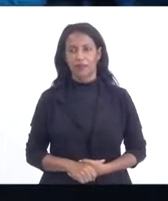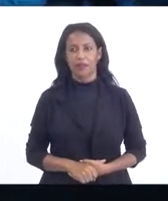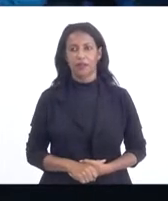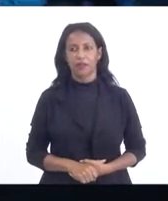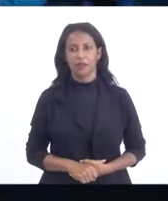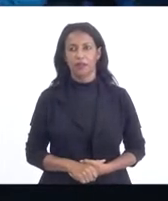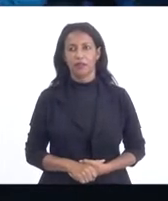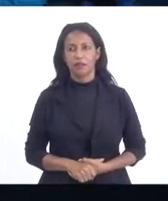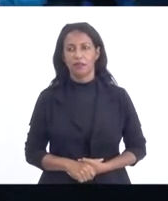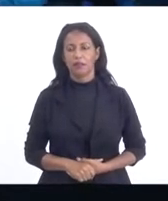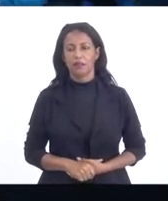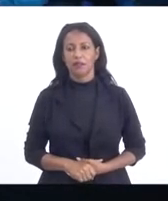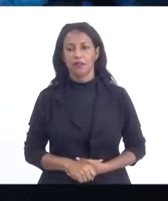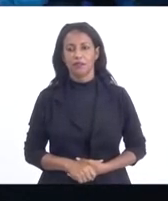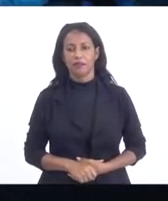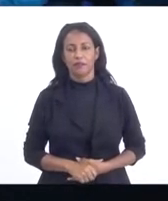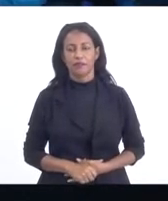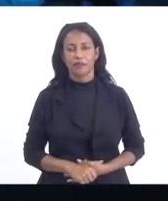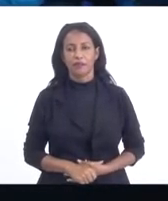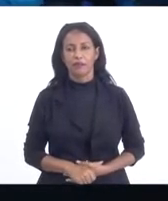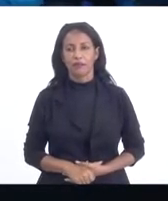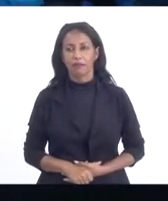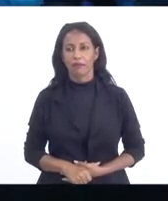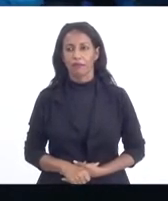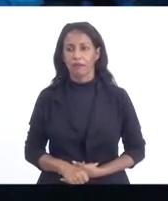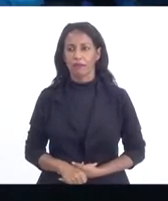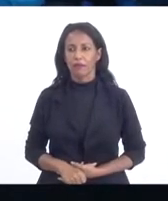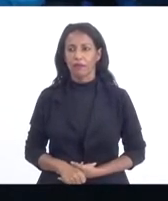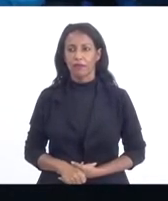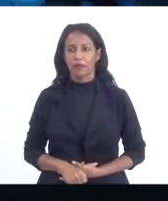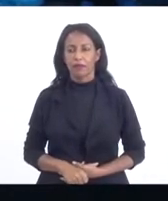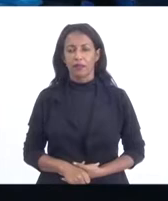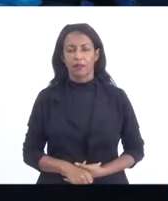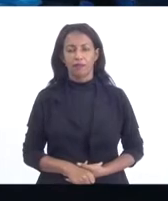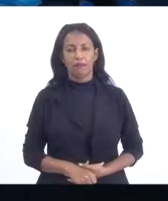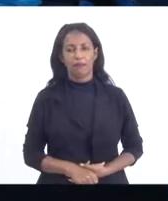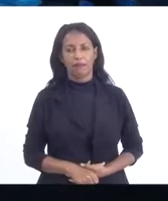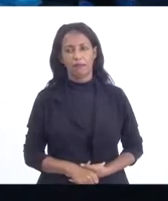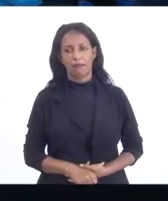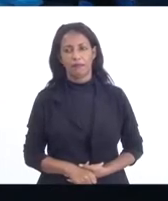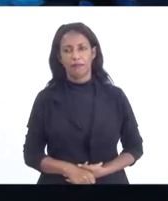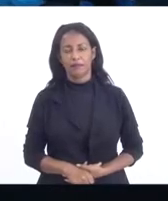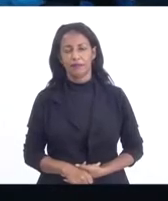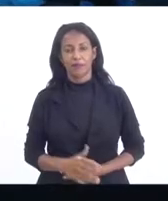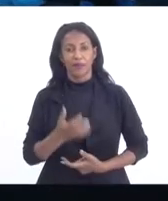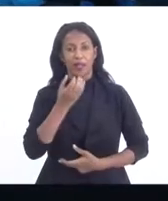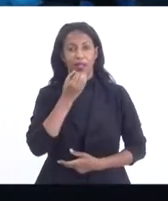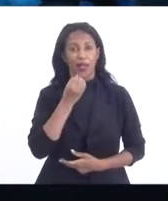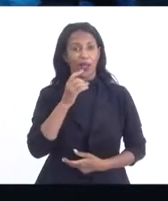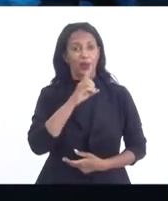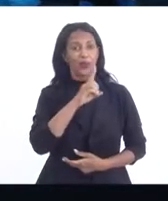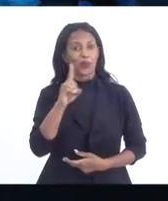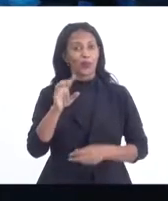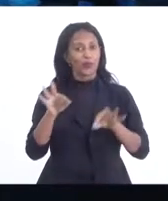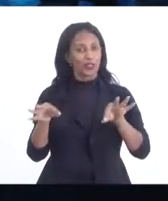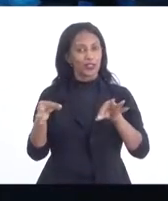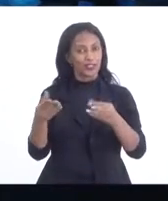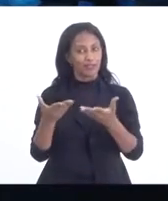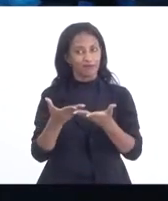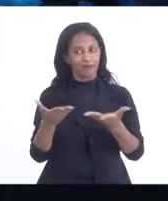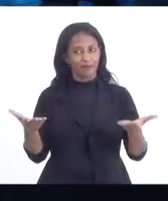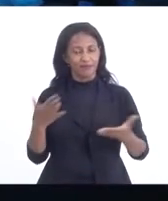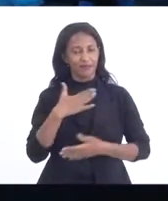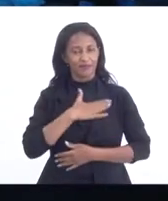Aqui o som não está chegando. Vocês estão me ouvindo, não? Agora sim. Olá, bom dia a todos e todas. É